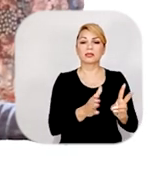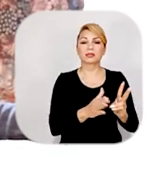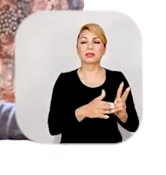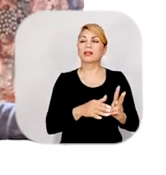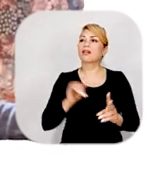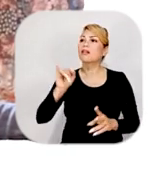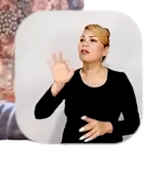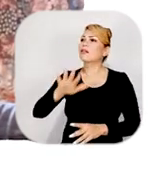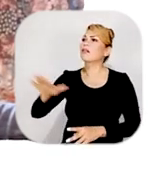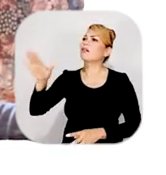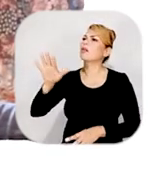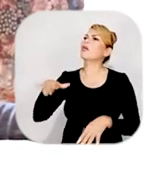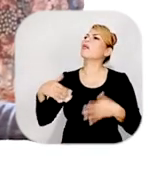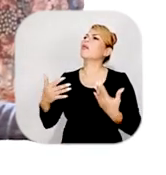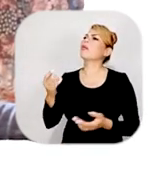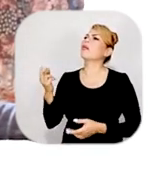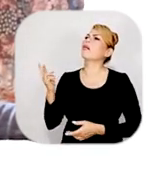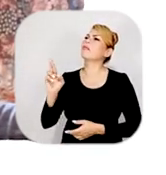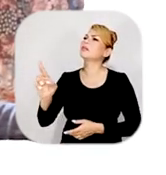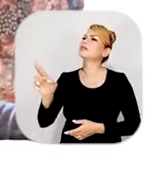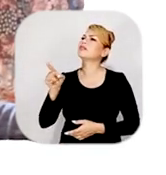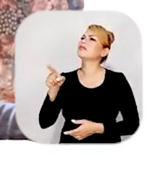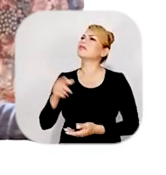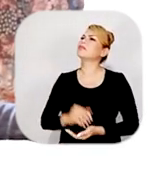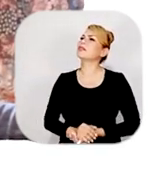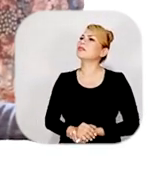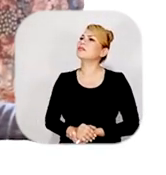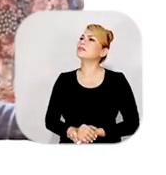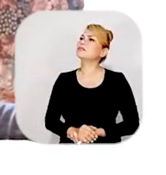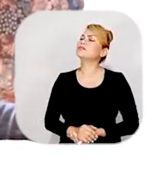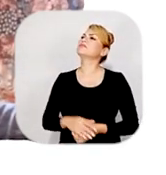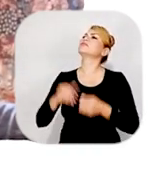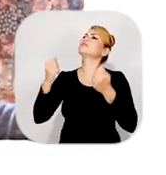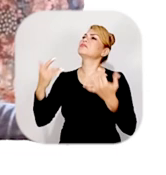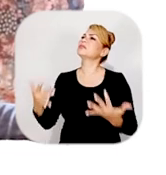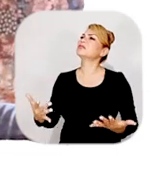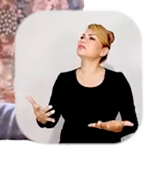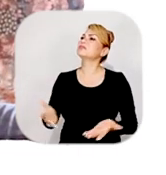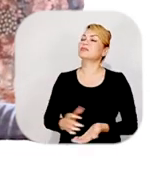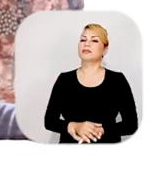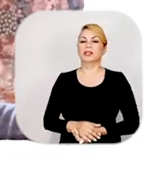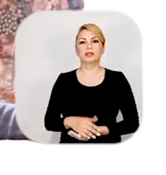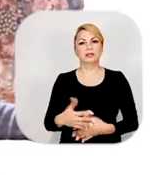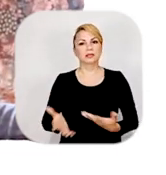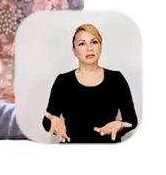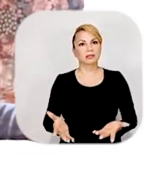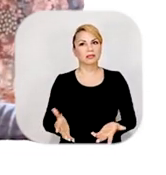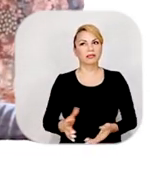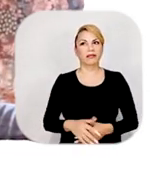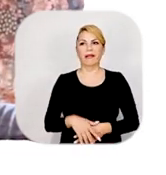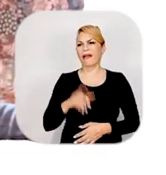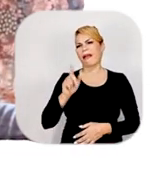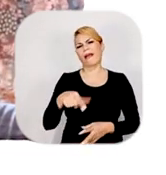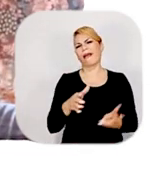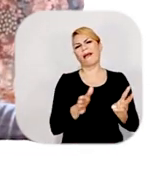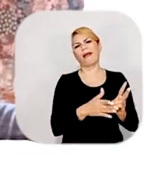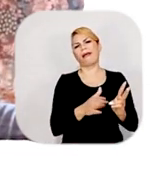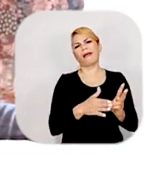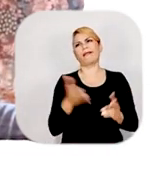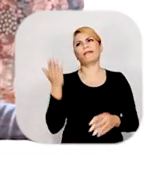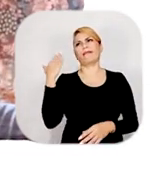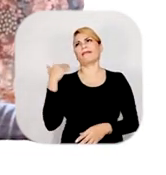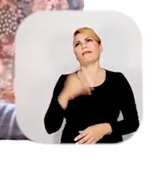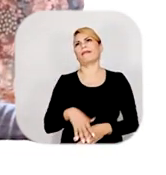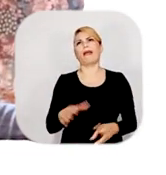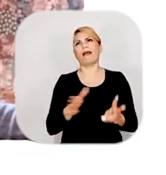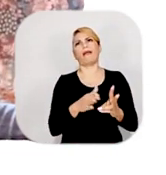não sabe o que representa essa imagem, na verdade. Aí fica aquela coisa meio genérica, é índio daquela época, ou